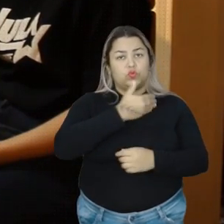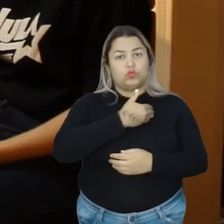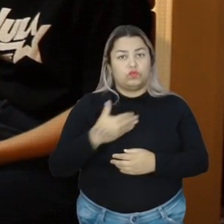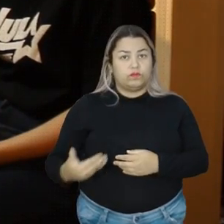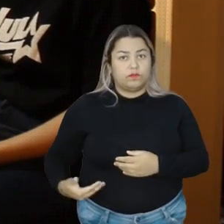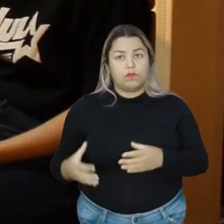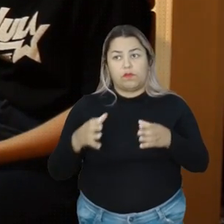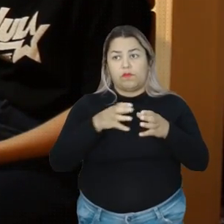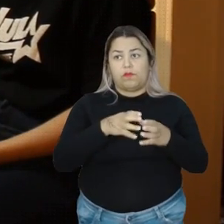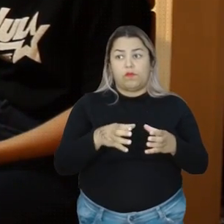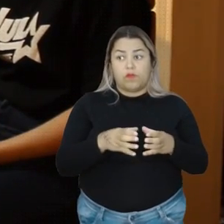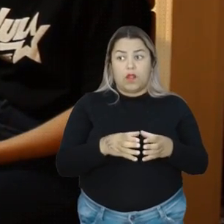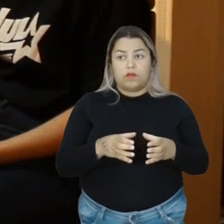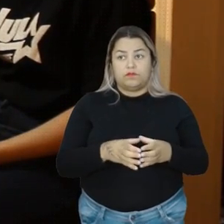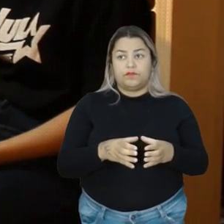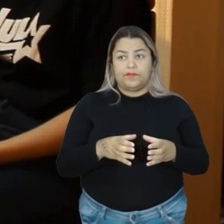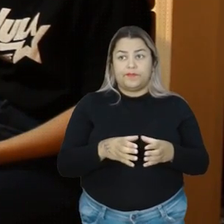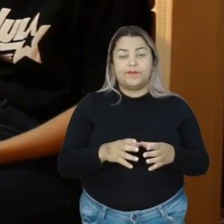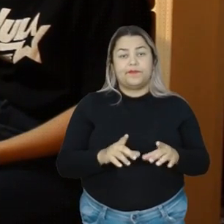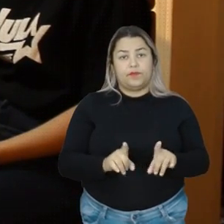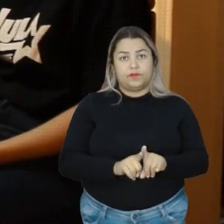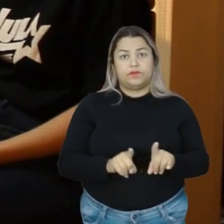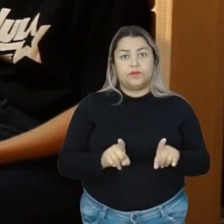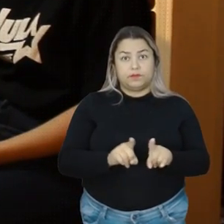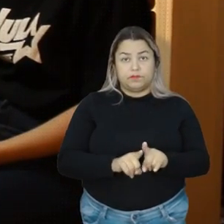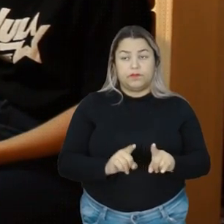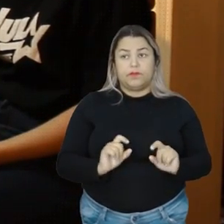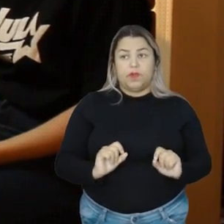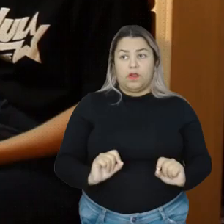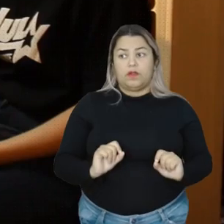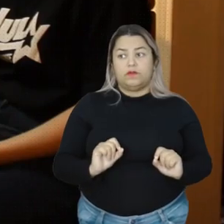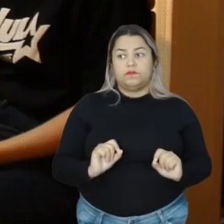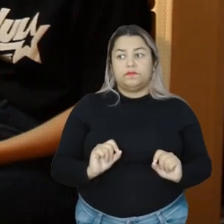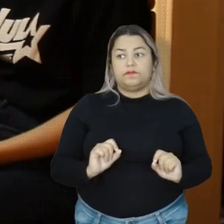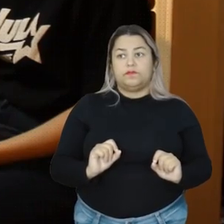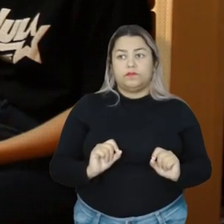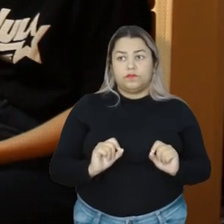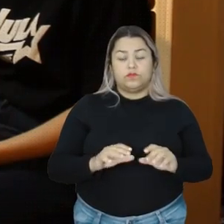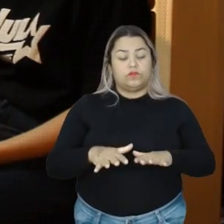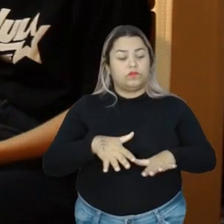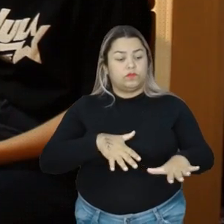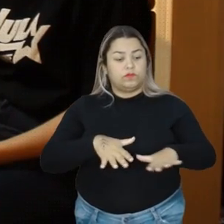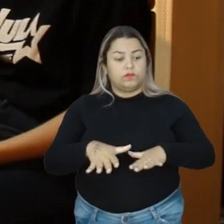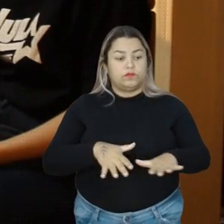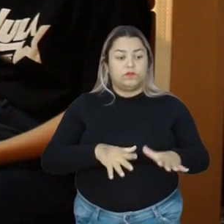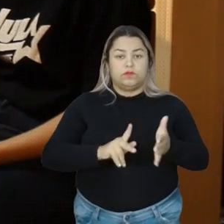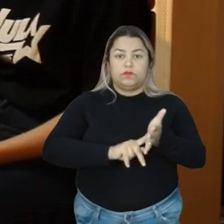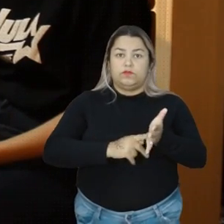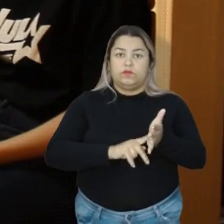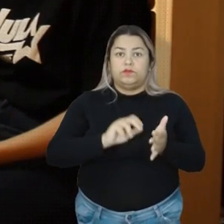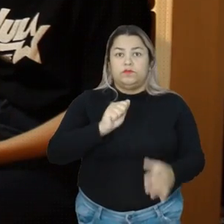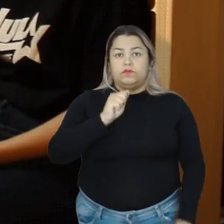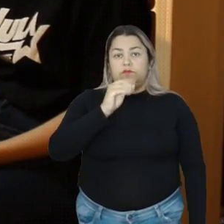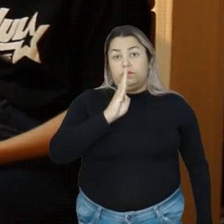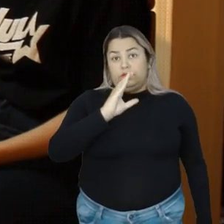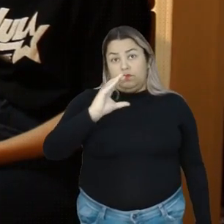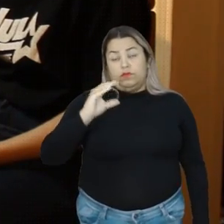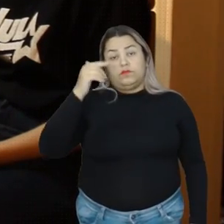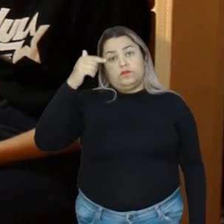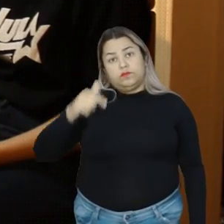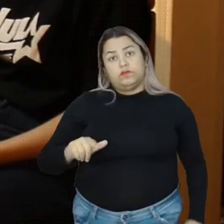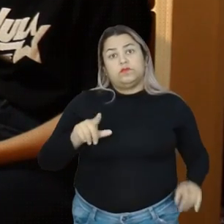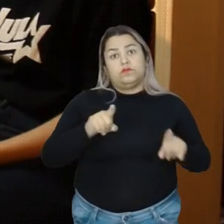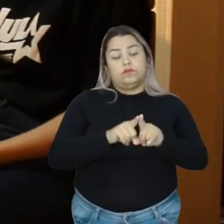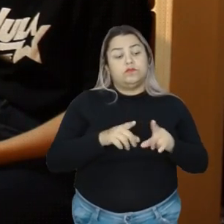sua equipe, Delfim Neto, não, mas para aí. Né? E aí o movimento sindical, o ABC, nós aqui, outros, né,